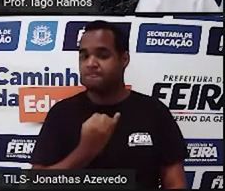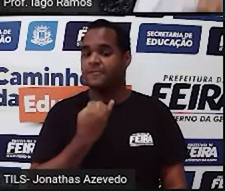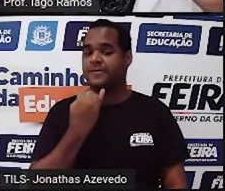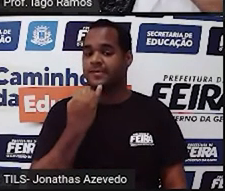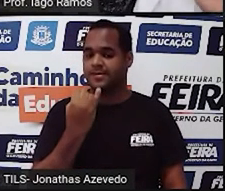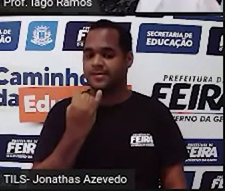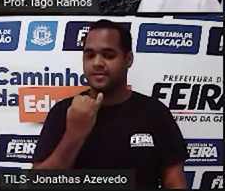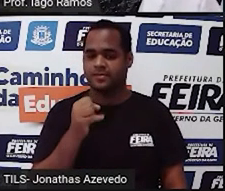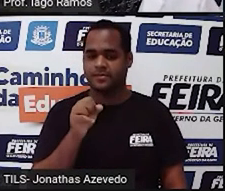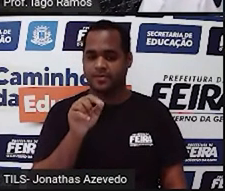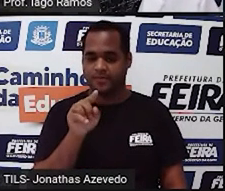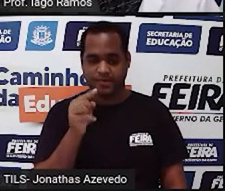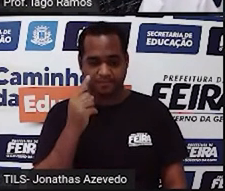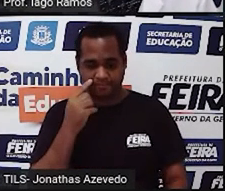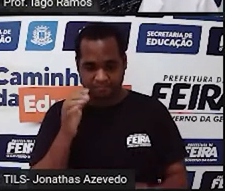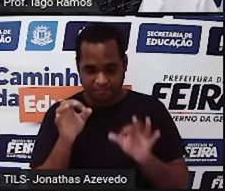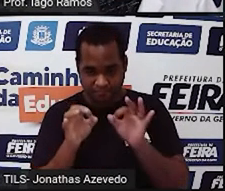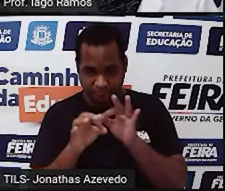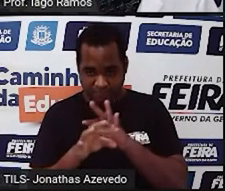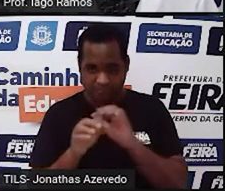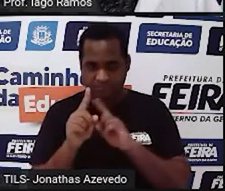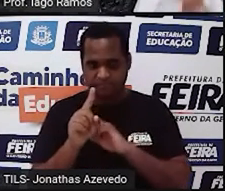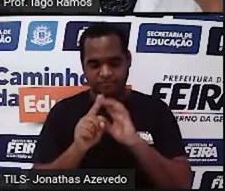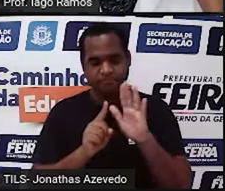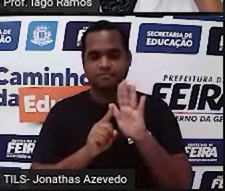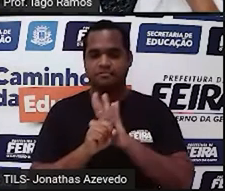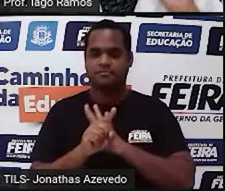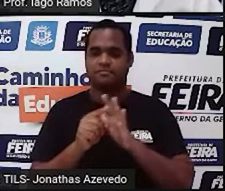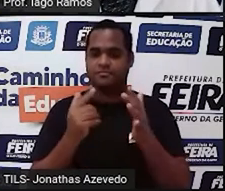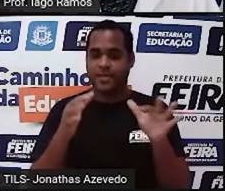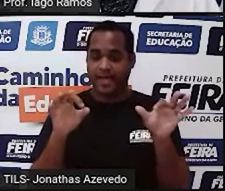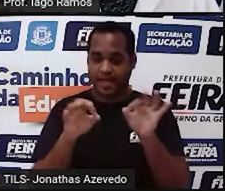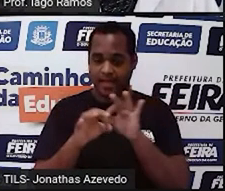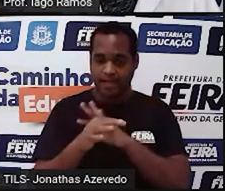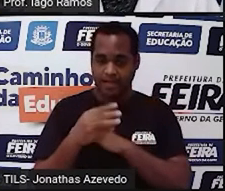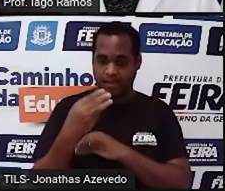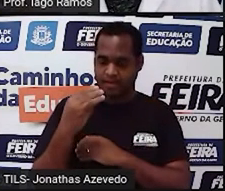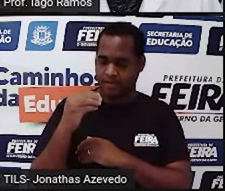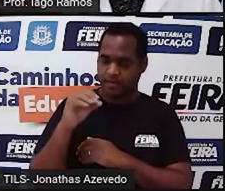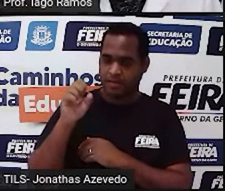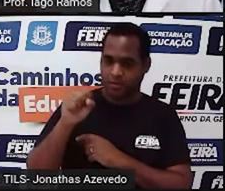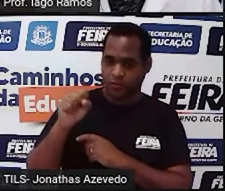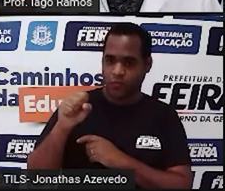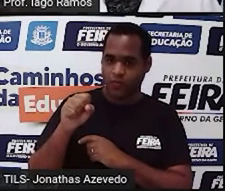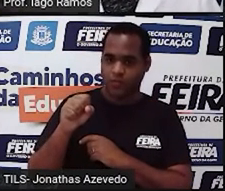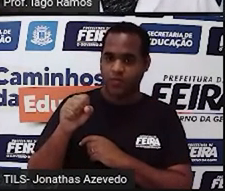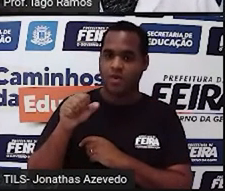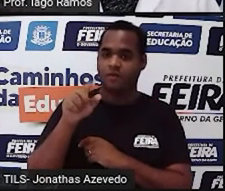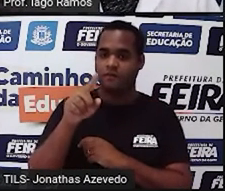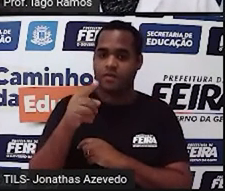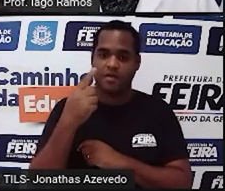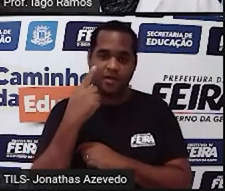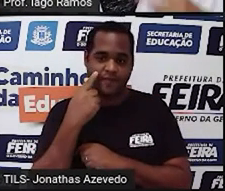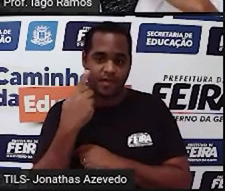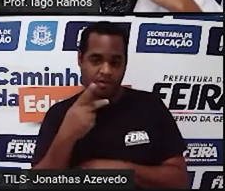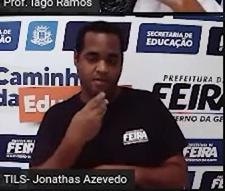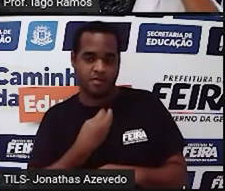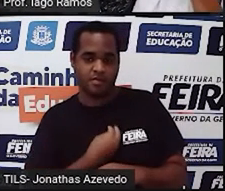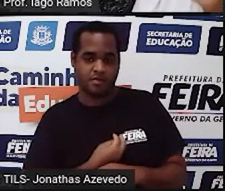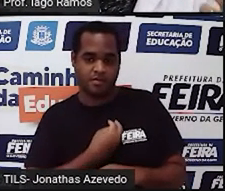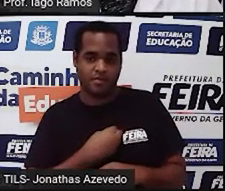depois que eu terminar de fazer a pergunta e acabar os trinta segundos aí aonde você está